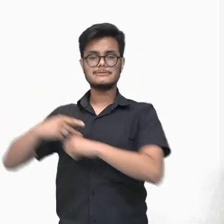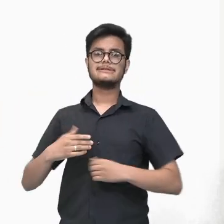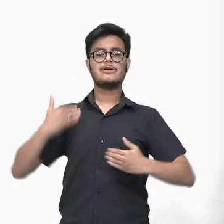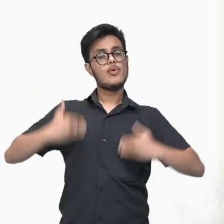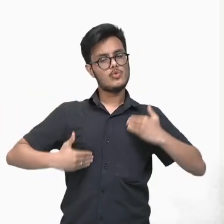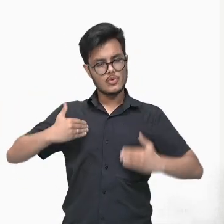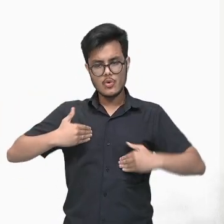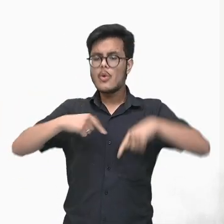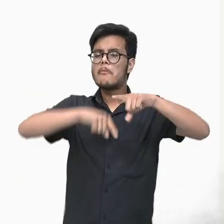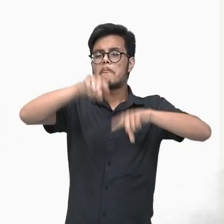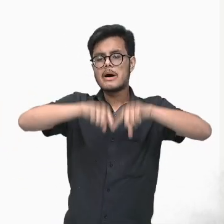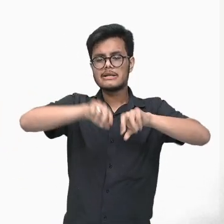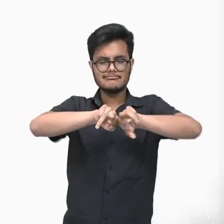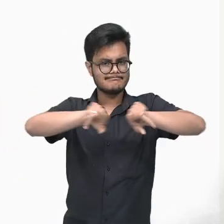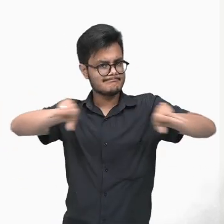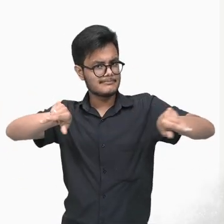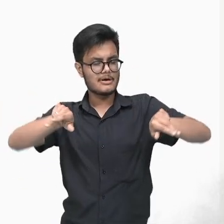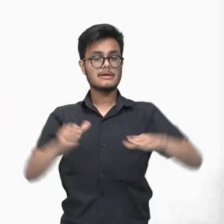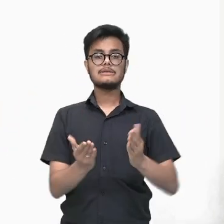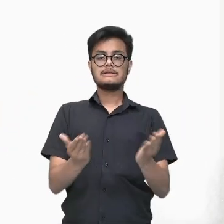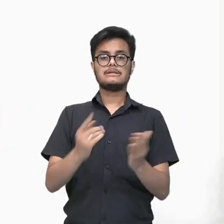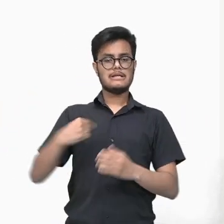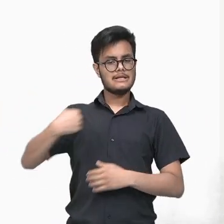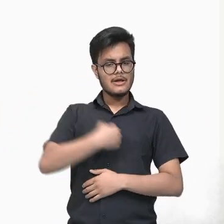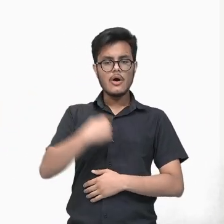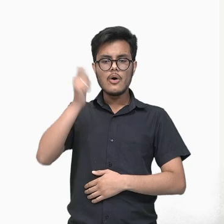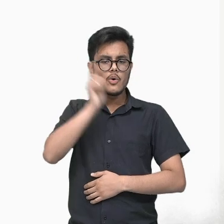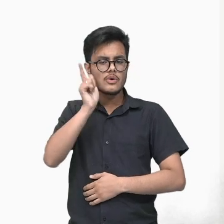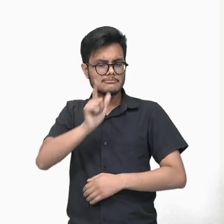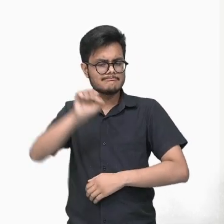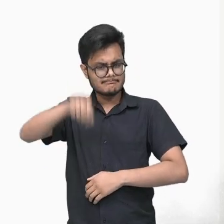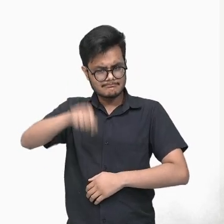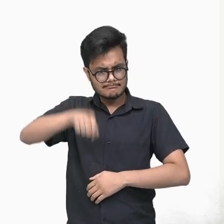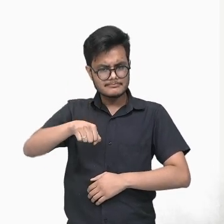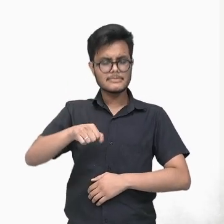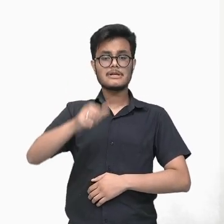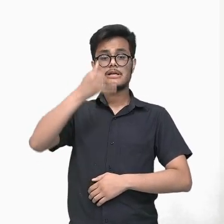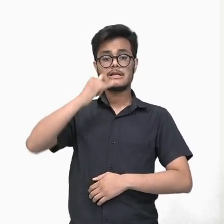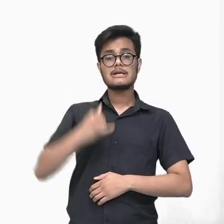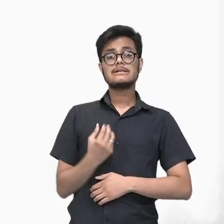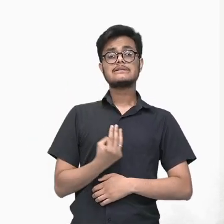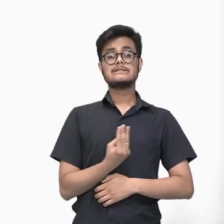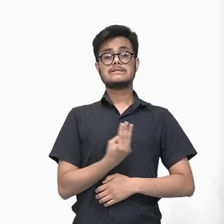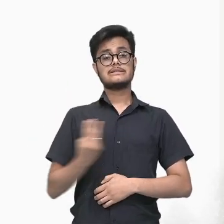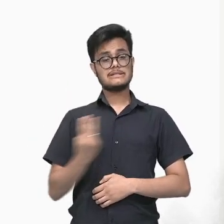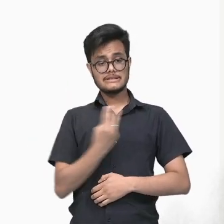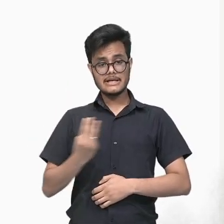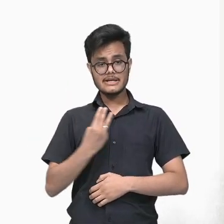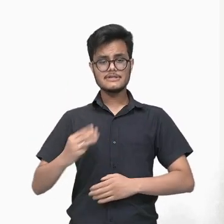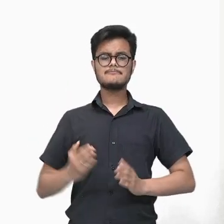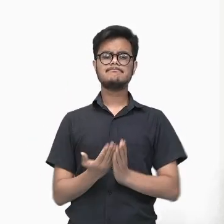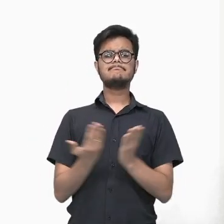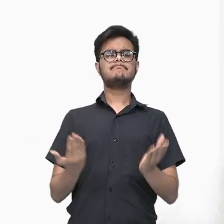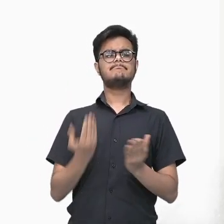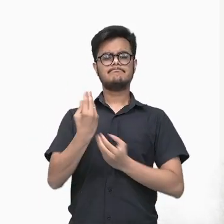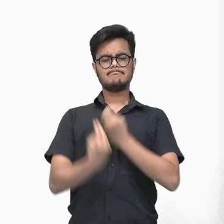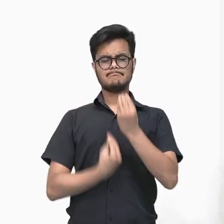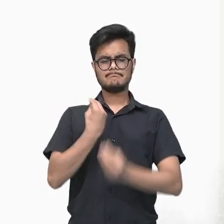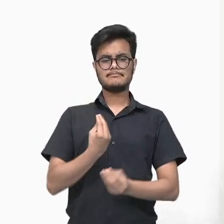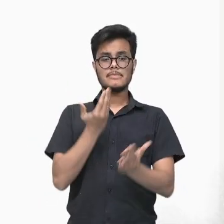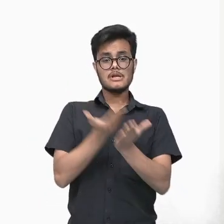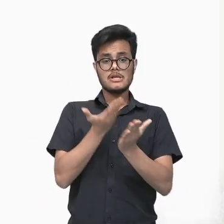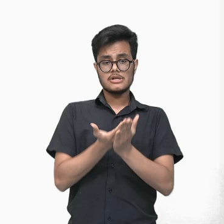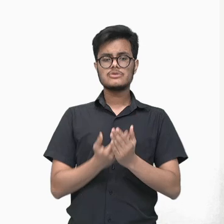corpo. Logo, podemos eletrizar um corpo por 3 processos distintos. Nós